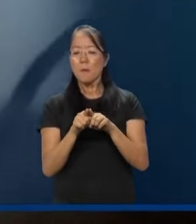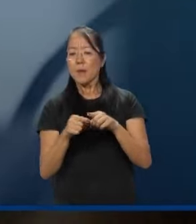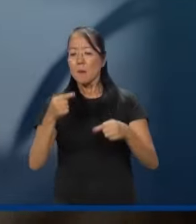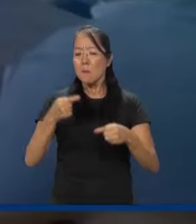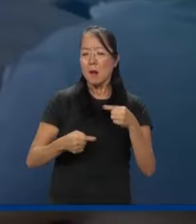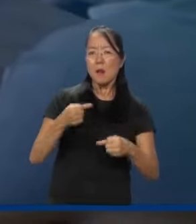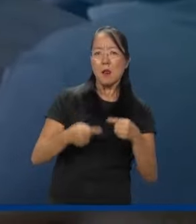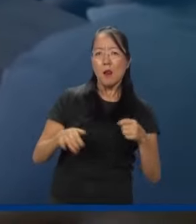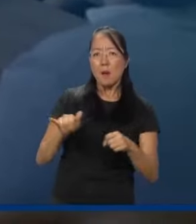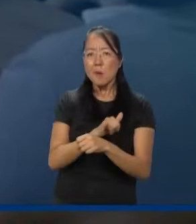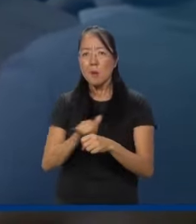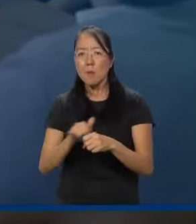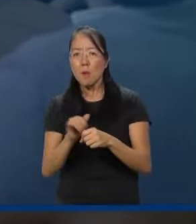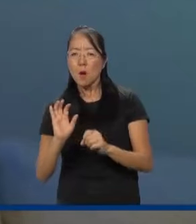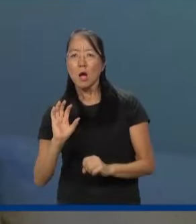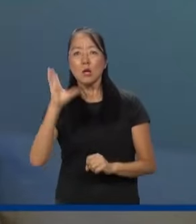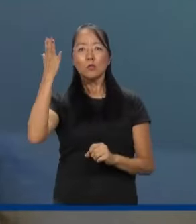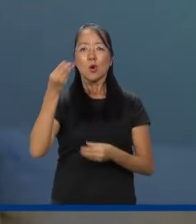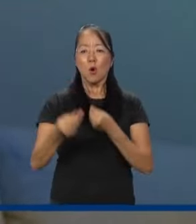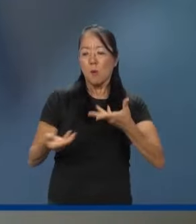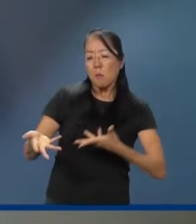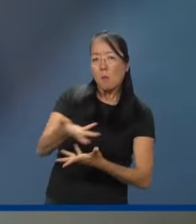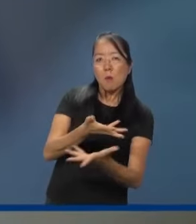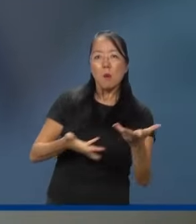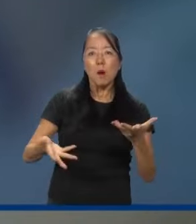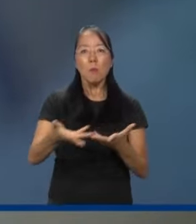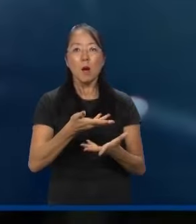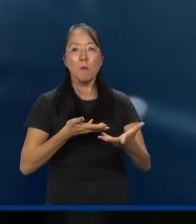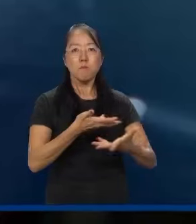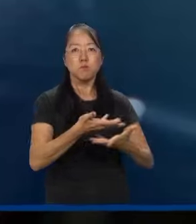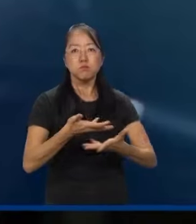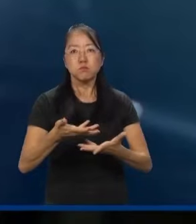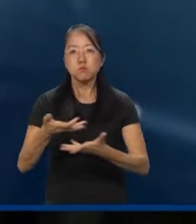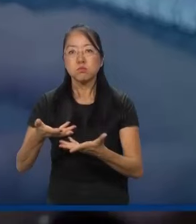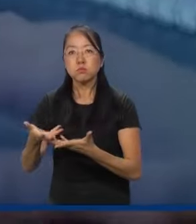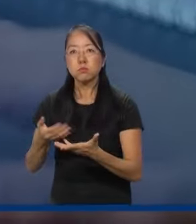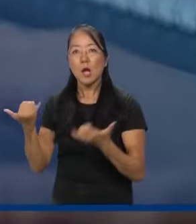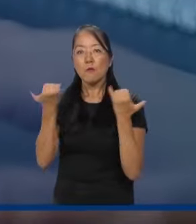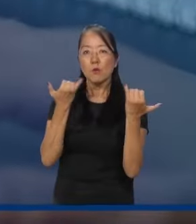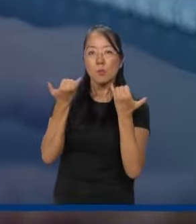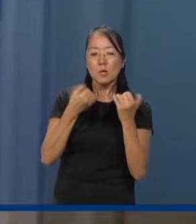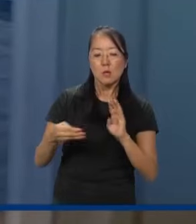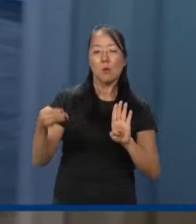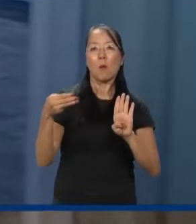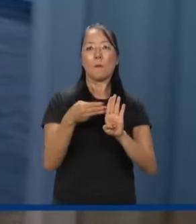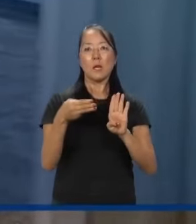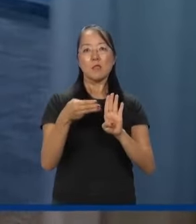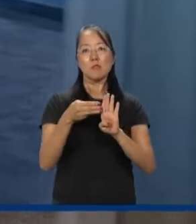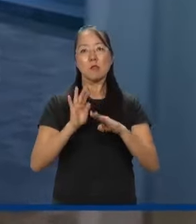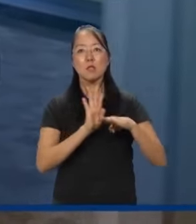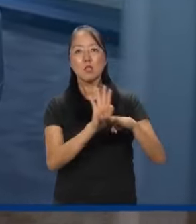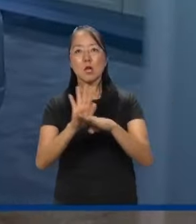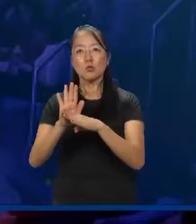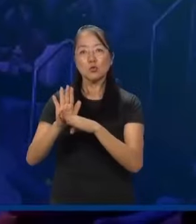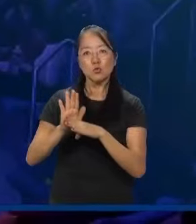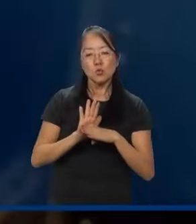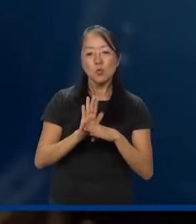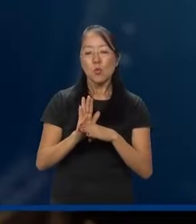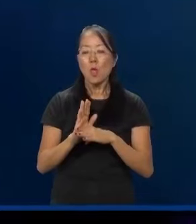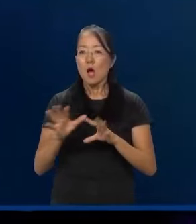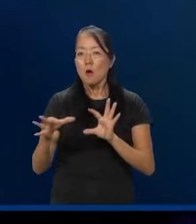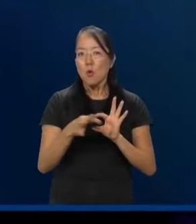antever soluções, promover trocas, compartilhar conteúdos. A B3 facilita conexões de valor para todas